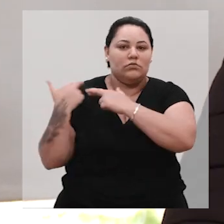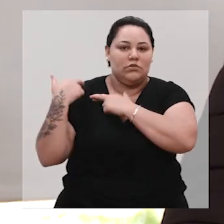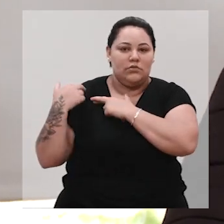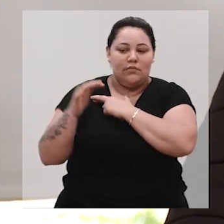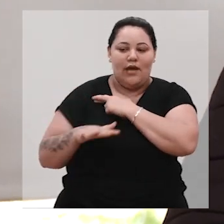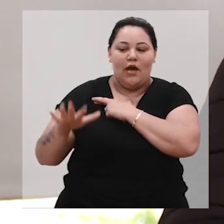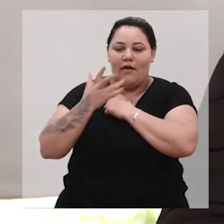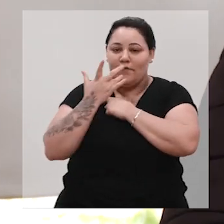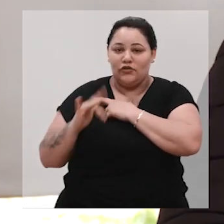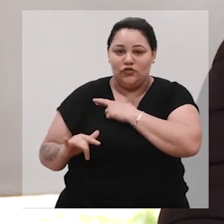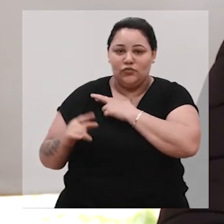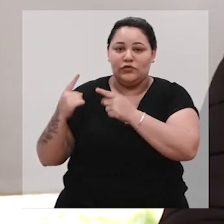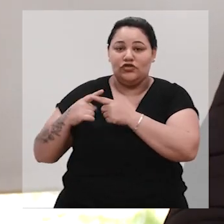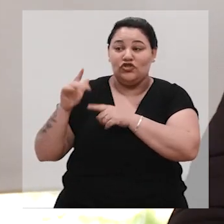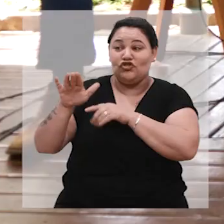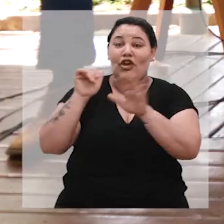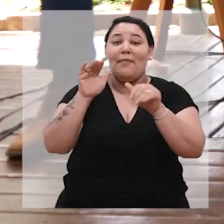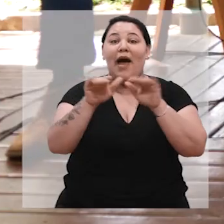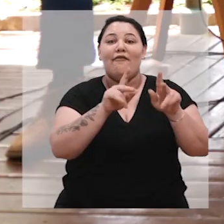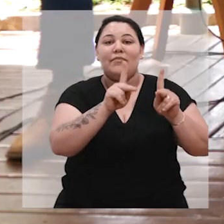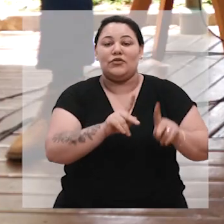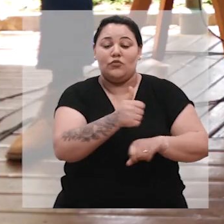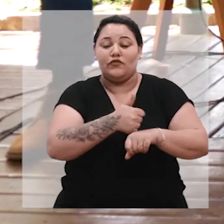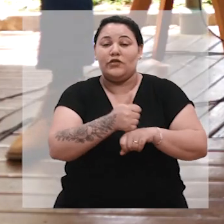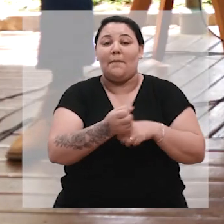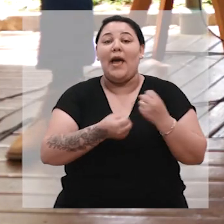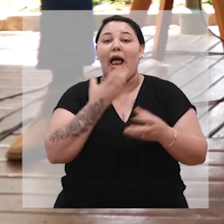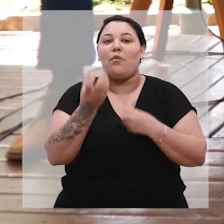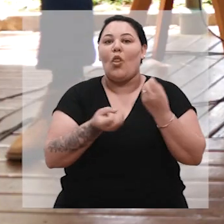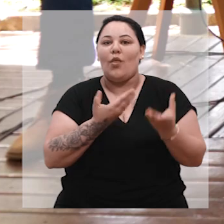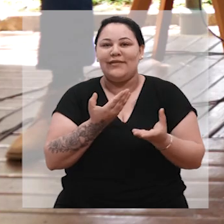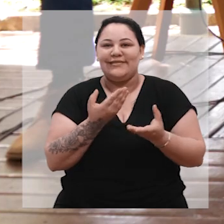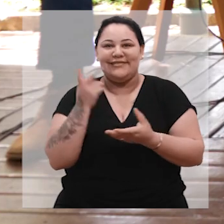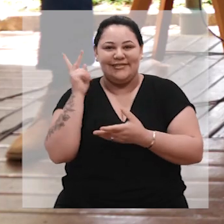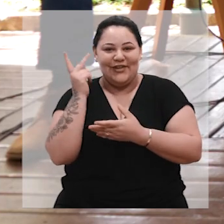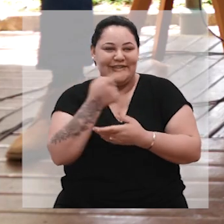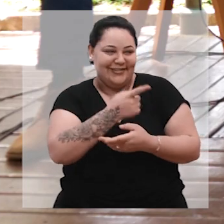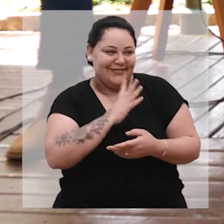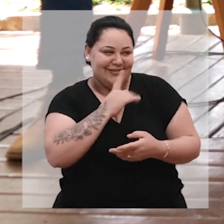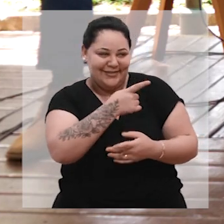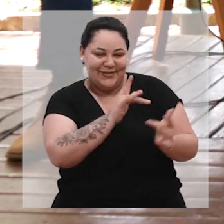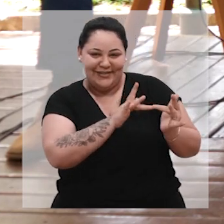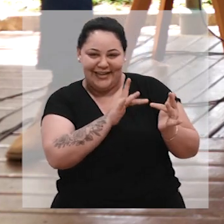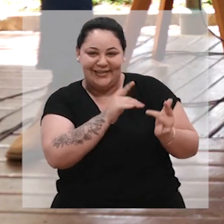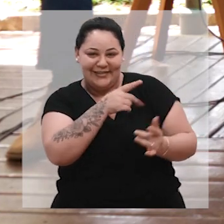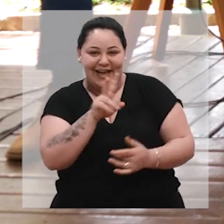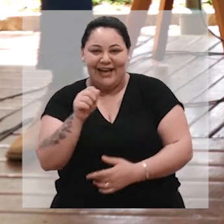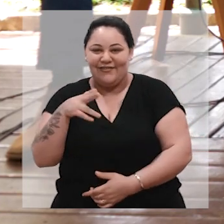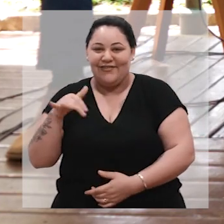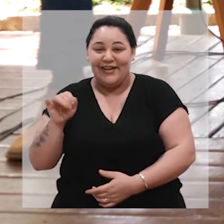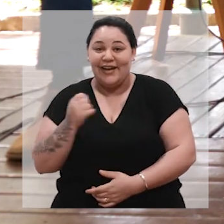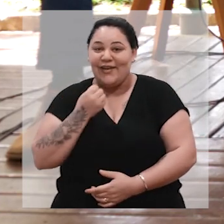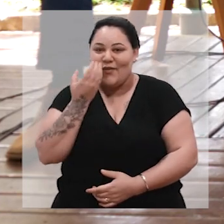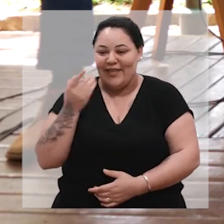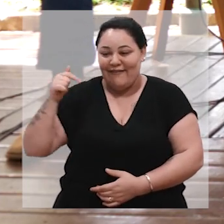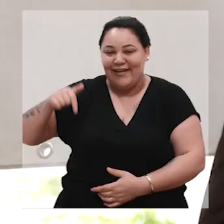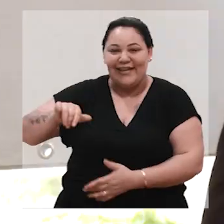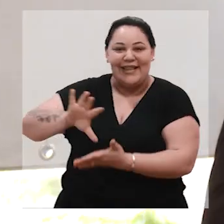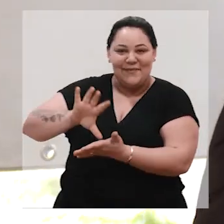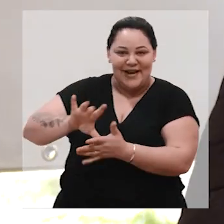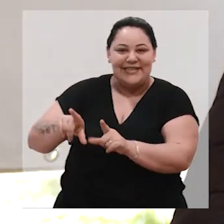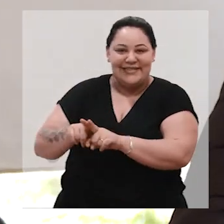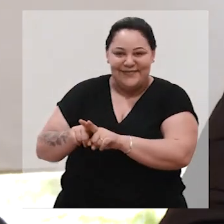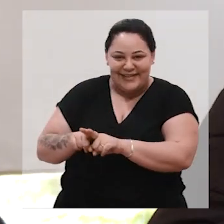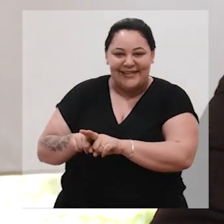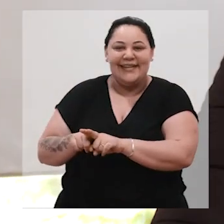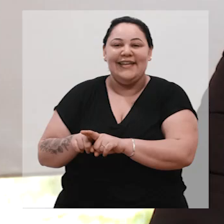programação da área infantil, por trazer contadores de histórias, e até numa dessas contações de história foi quando eu te conheci. A Vânia contava história para nós